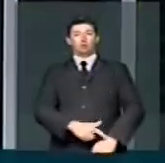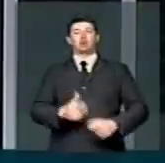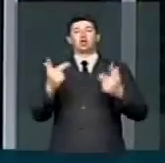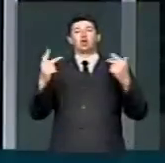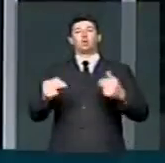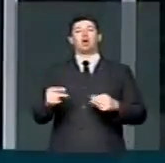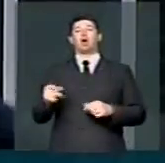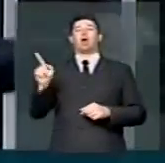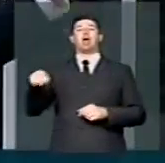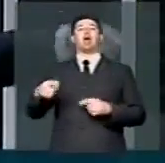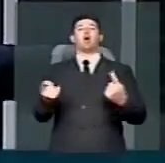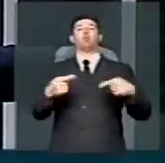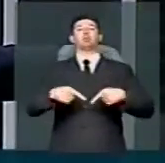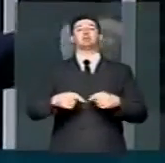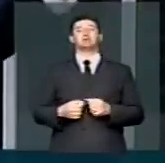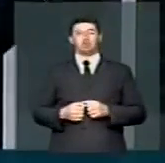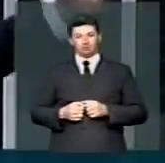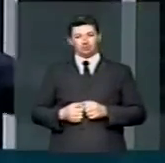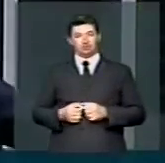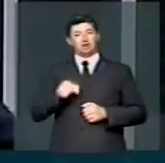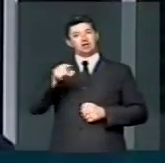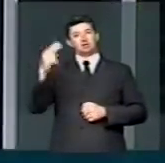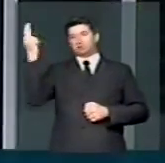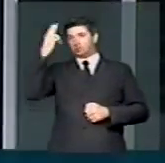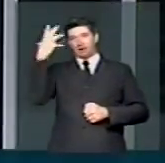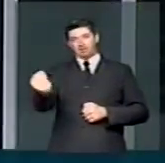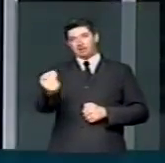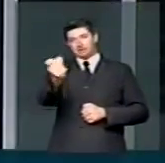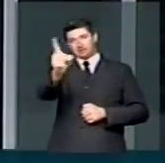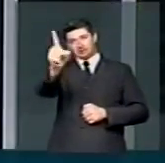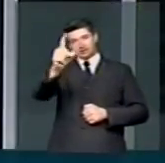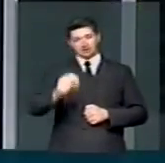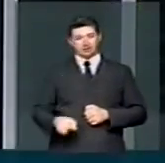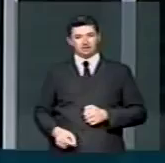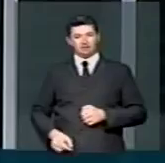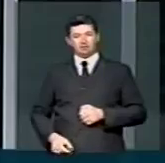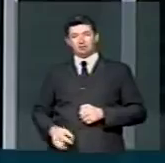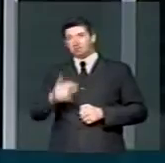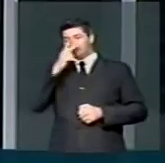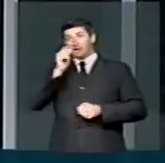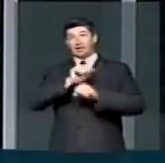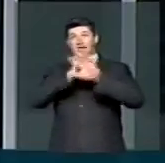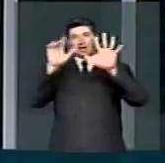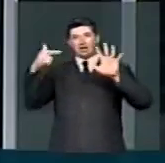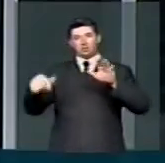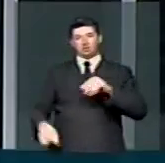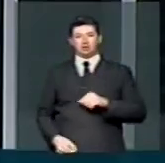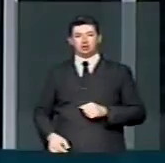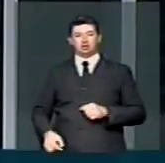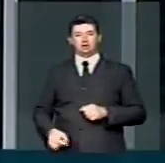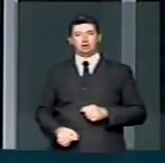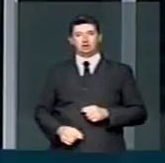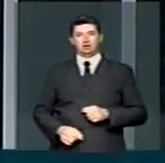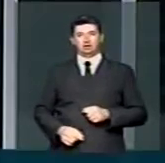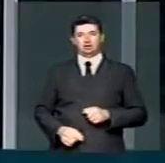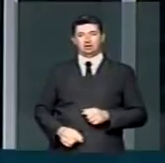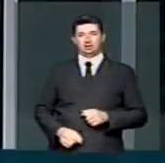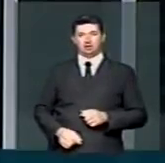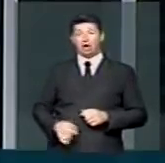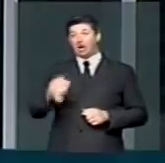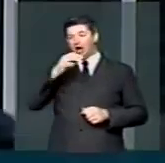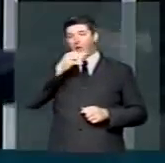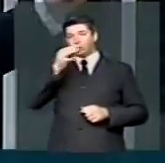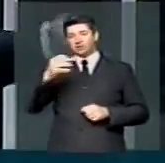da oposição fosse. E isto é inaceitável. A falta de nitidez, a falta de clareza de